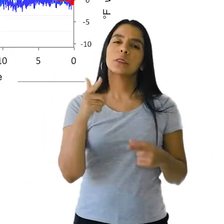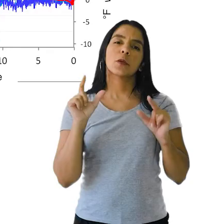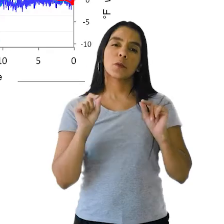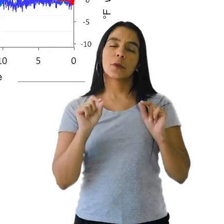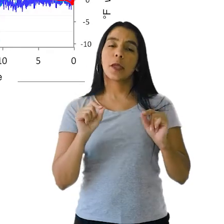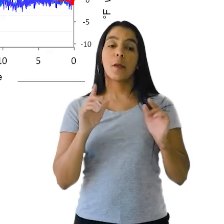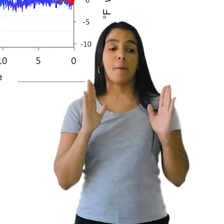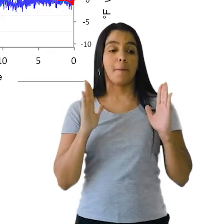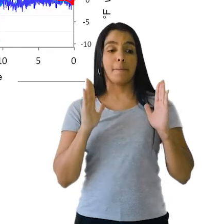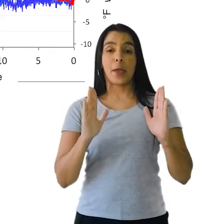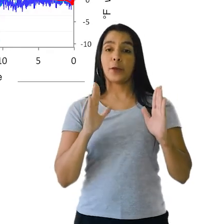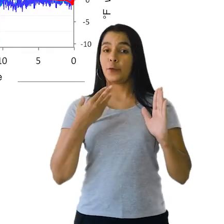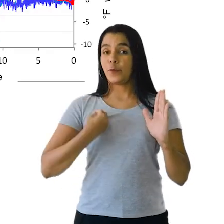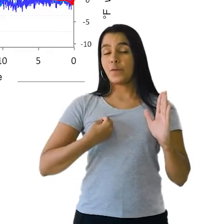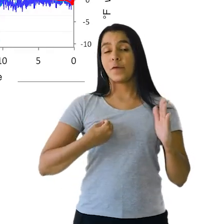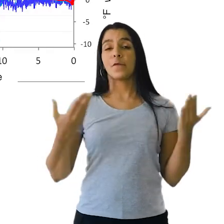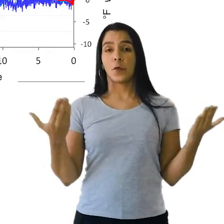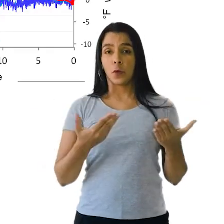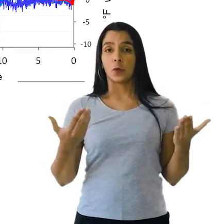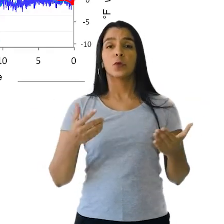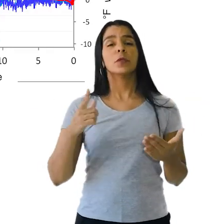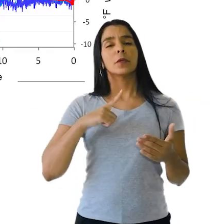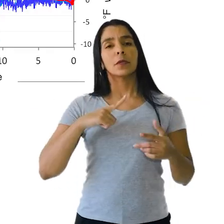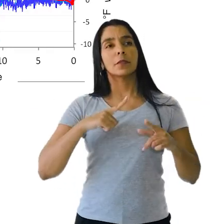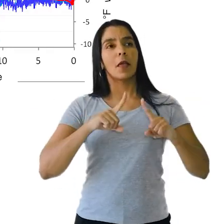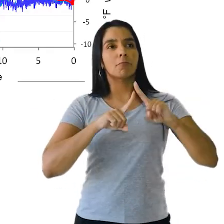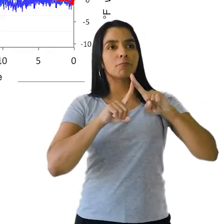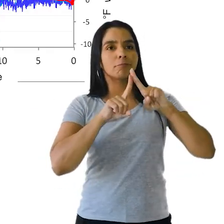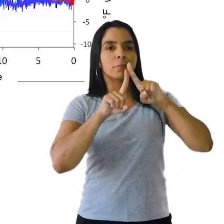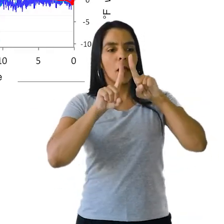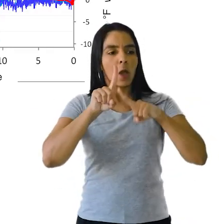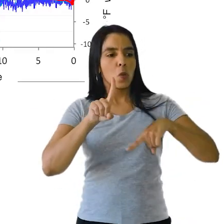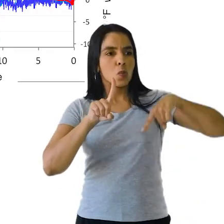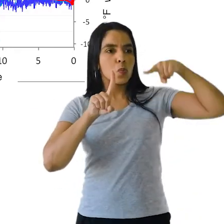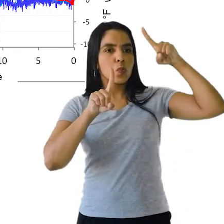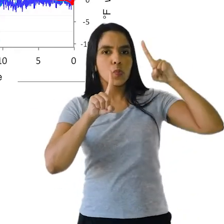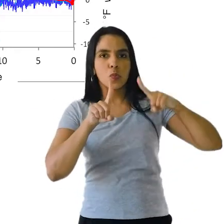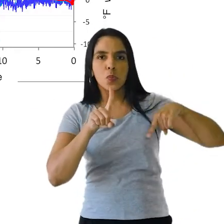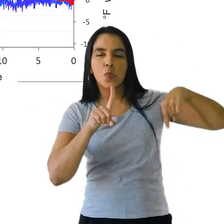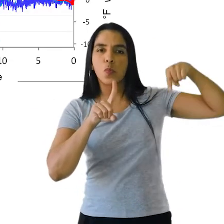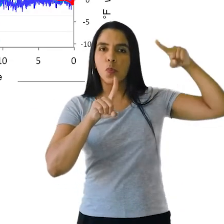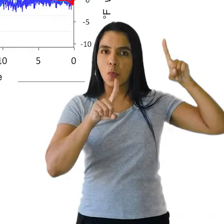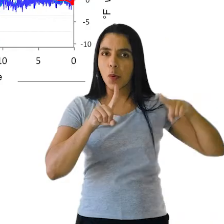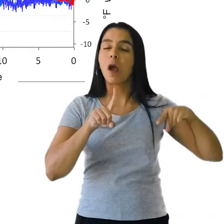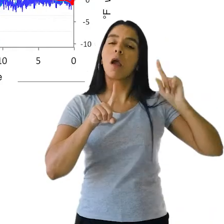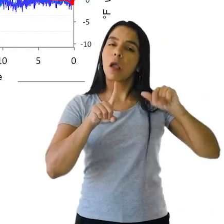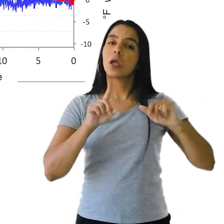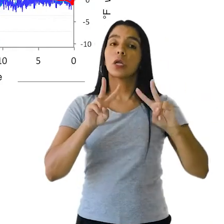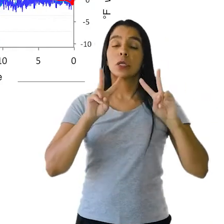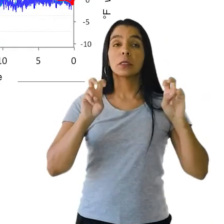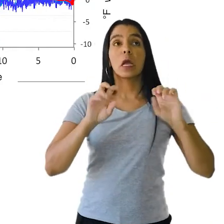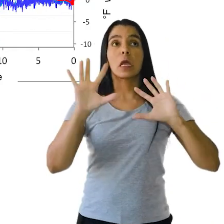da normal, a gente atinge, então, o período que nós vivemos hoje, que tem essa alta